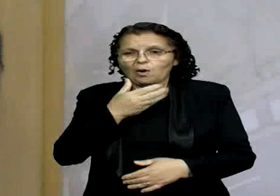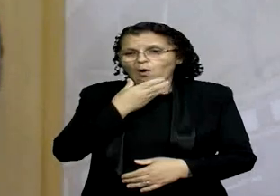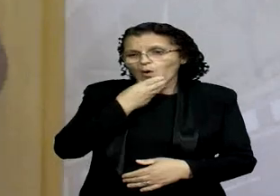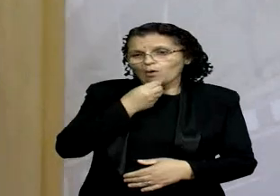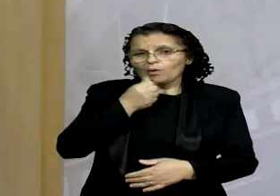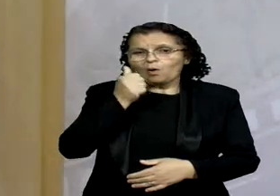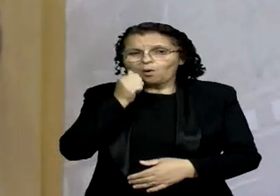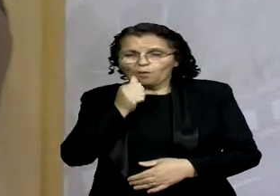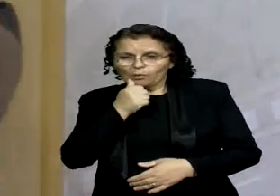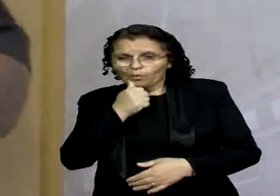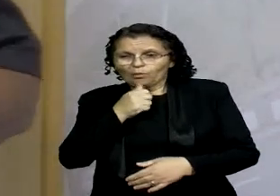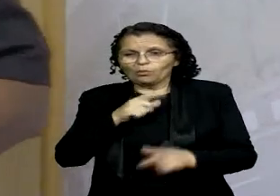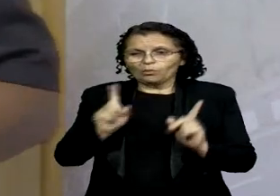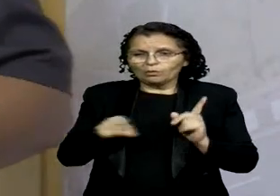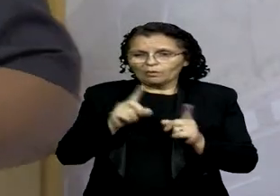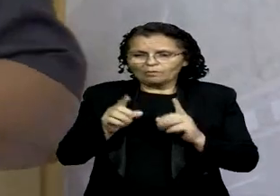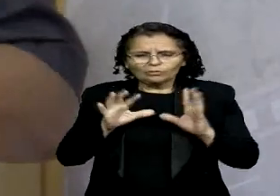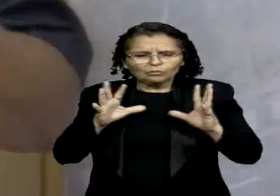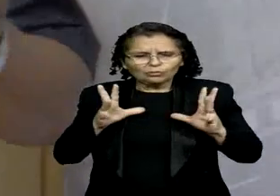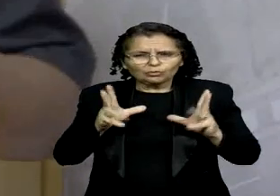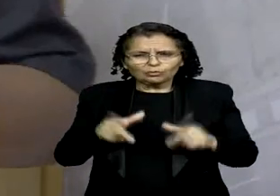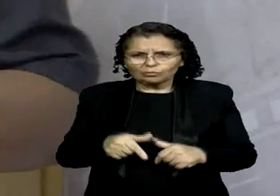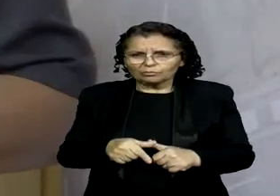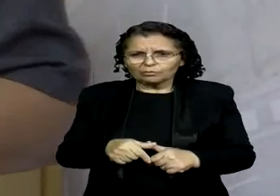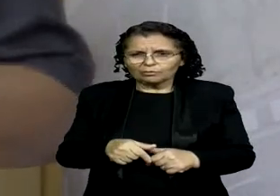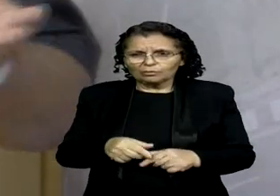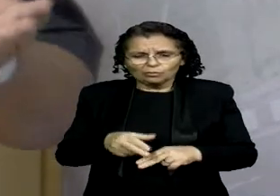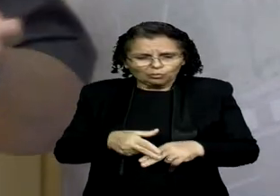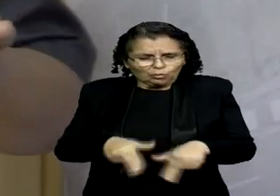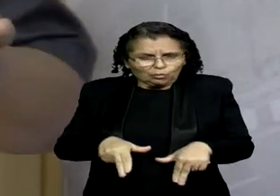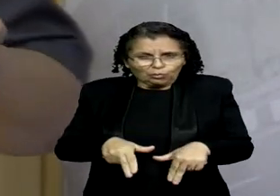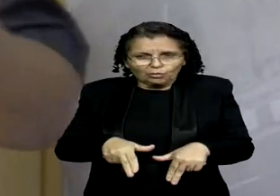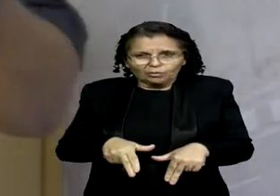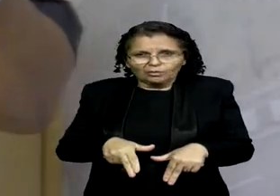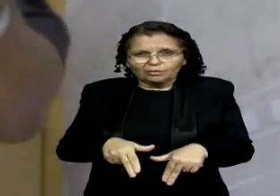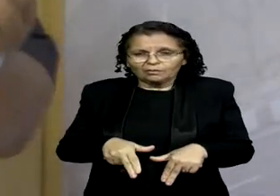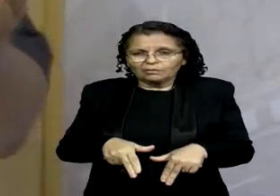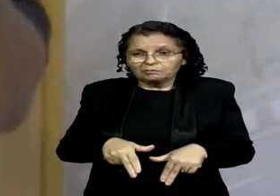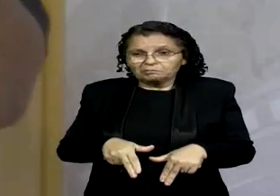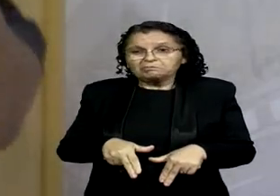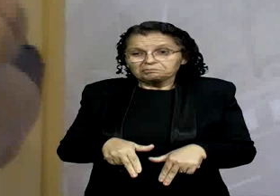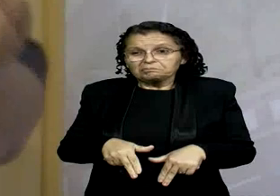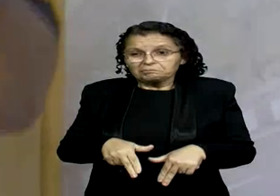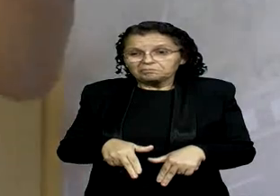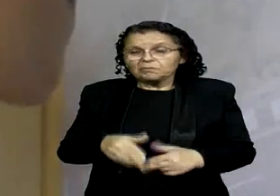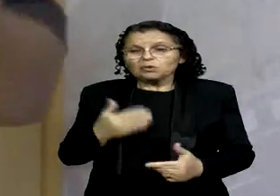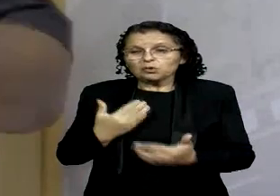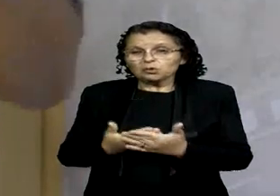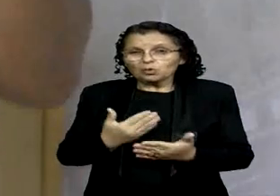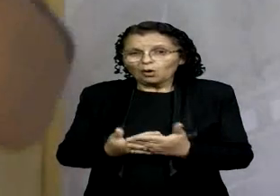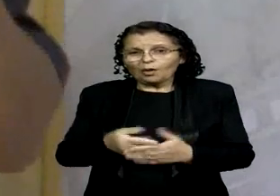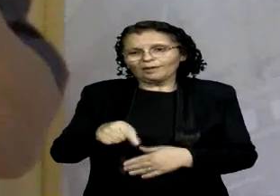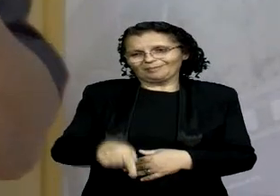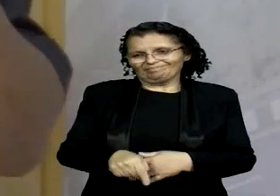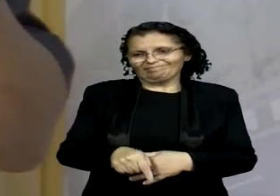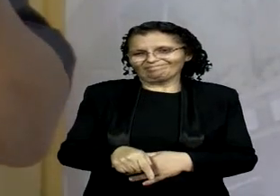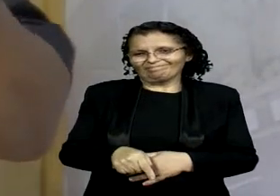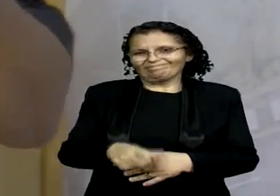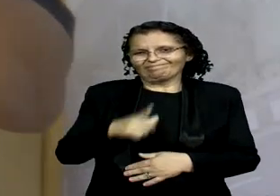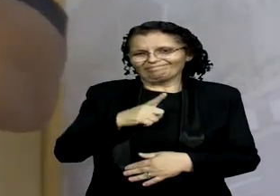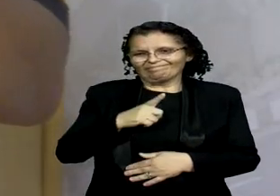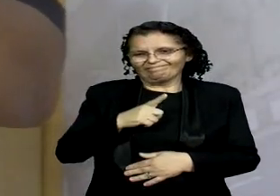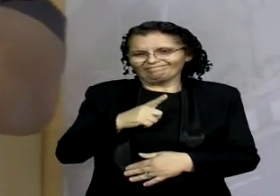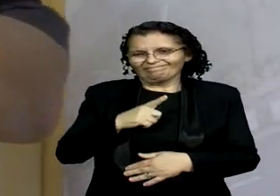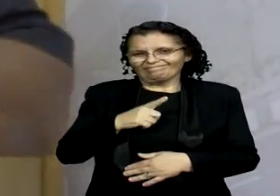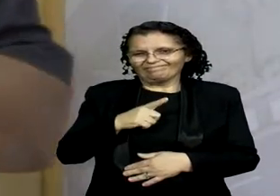homens, mulheres travestis, né? Nu. Até de porta de escola tradicional desta cidade.